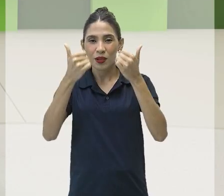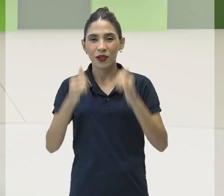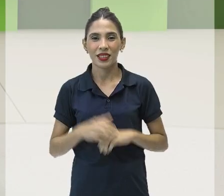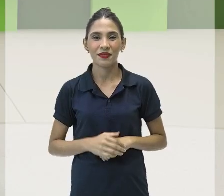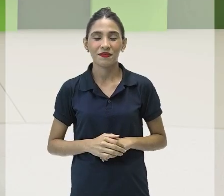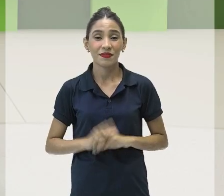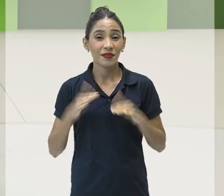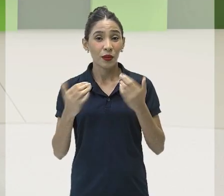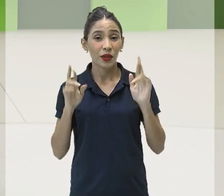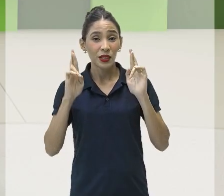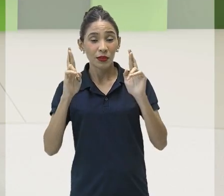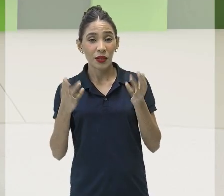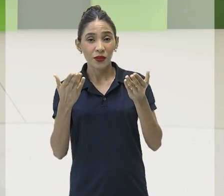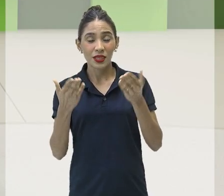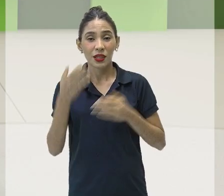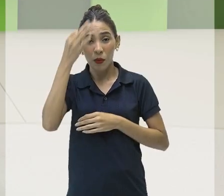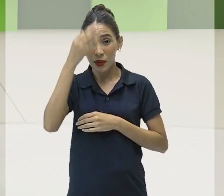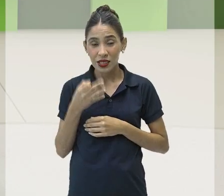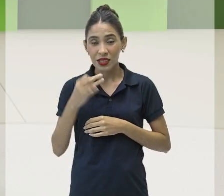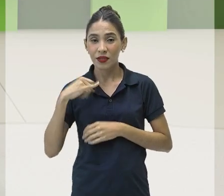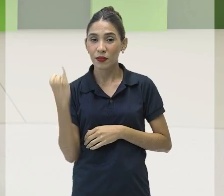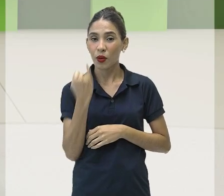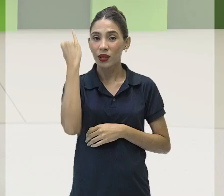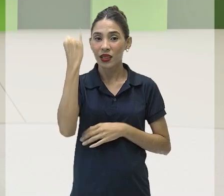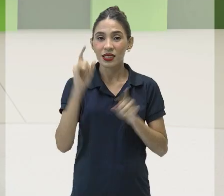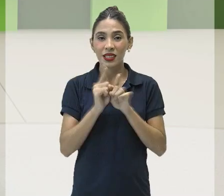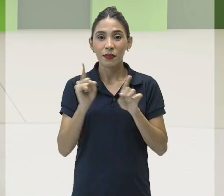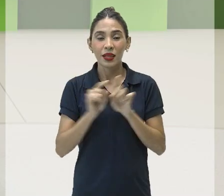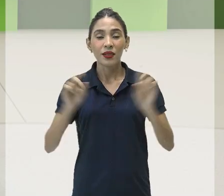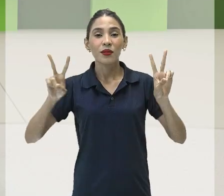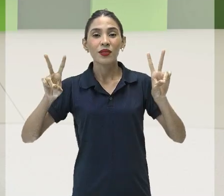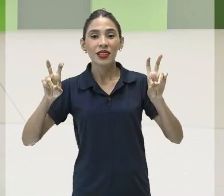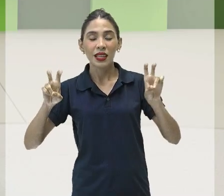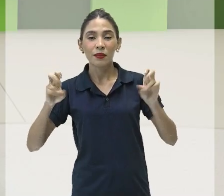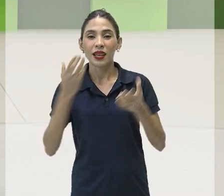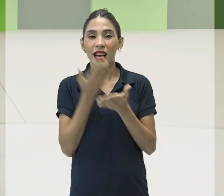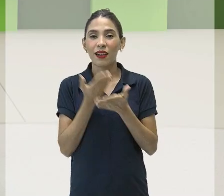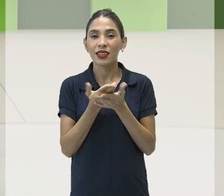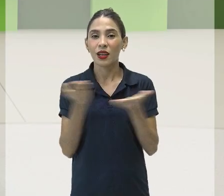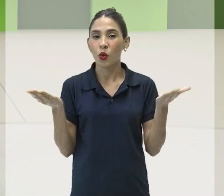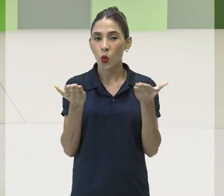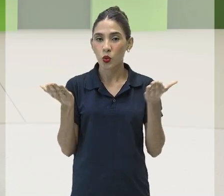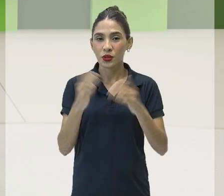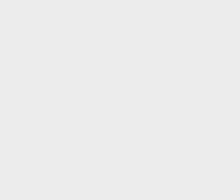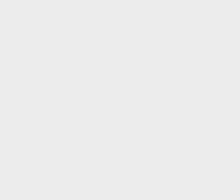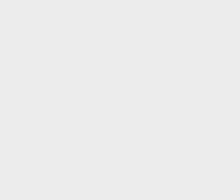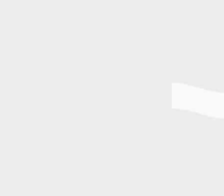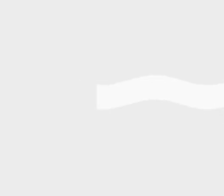certo? Então, espero que vocês tenham compreendido a importância aí desse tema na nossa aula de hoje.